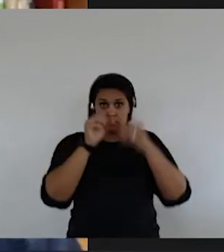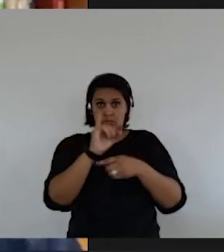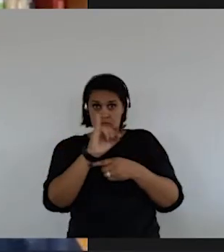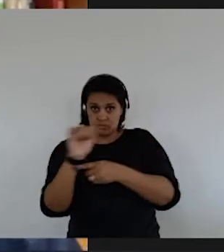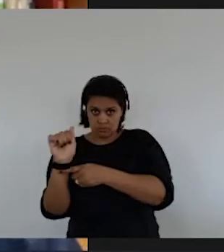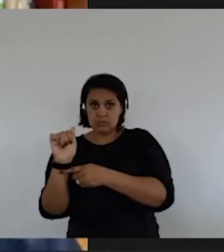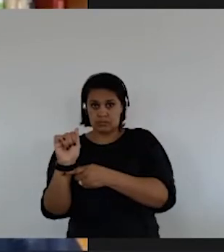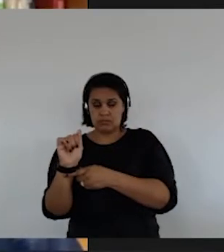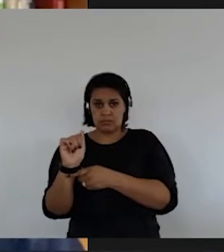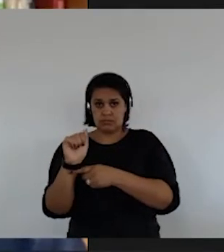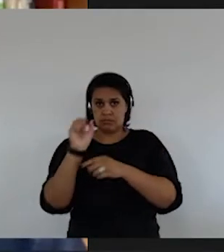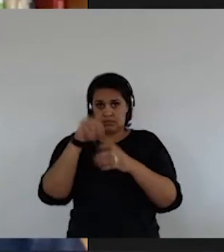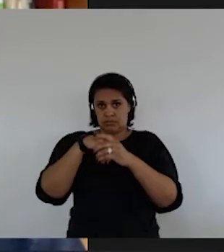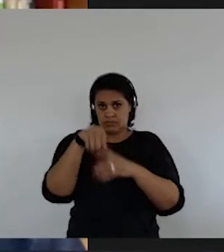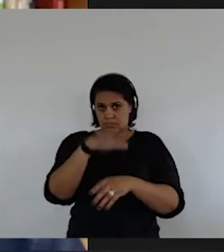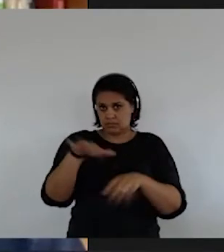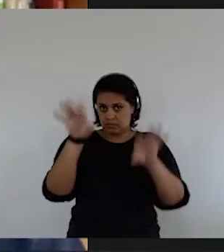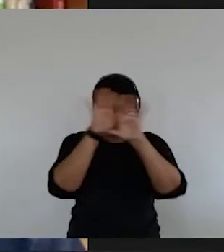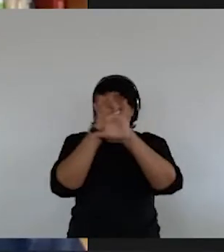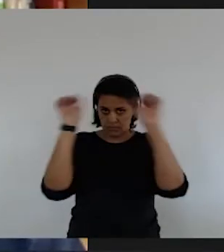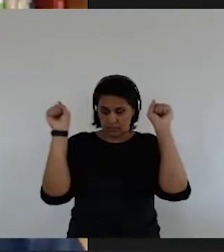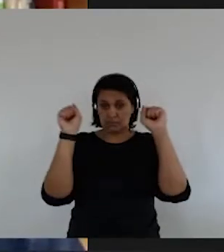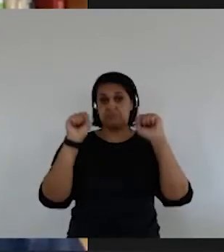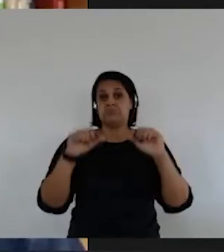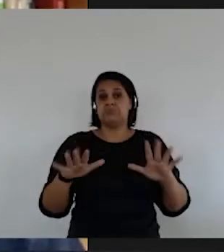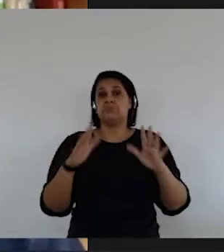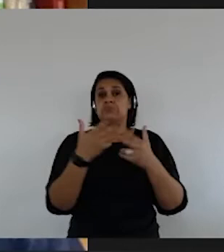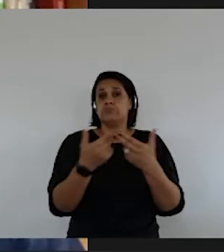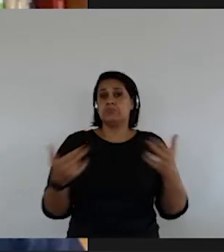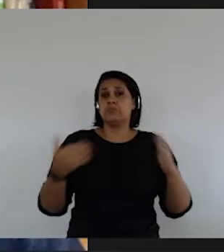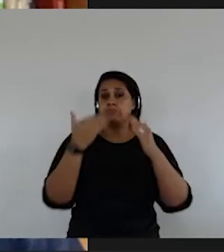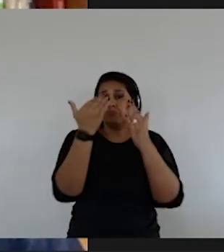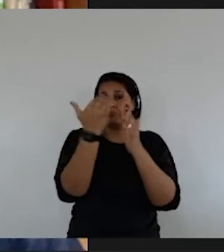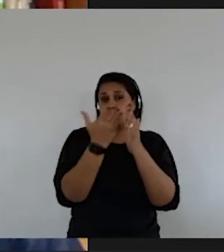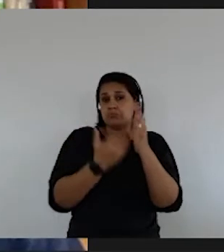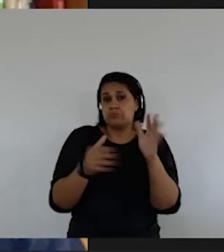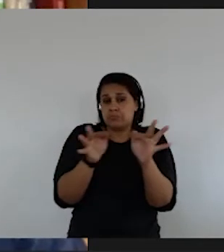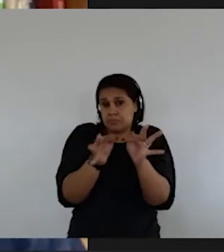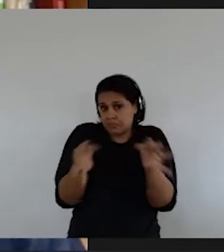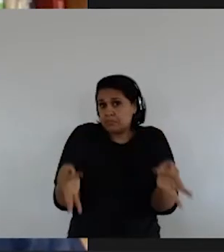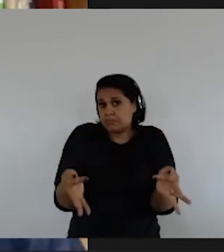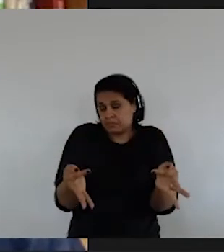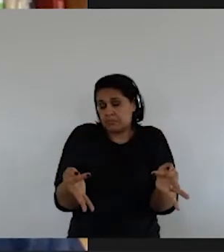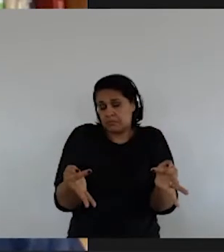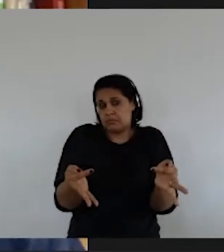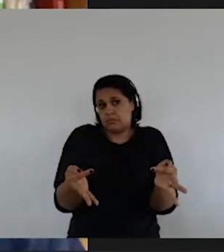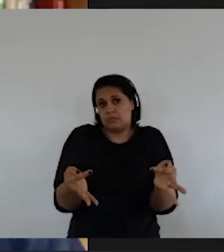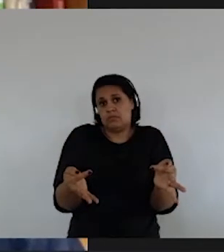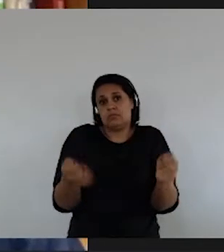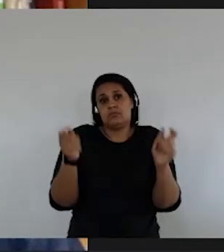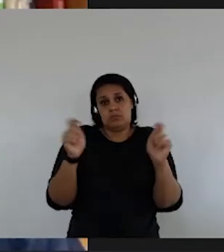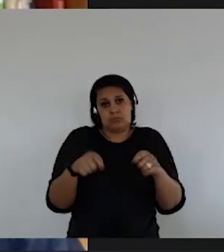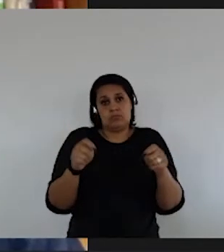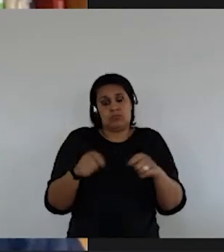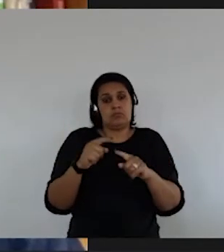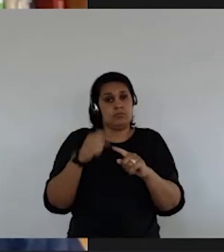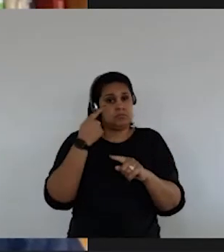nos tribunais superiores, a realização de atos mais simples por via informatizada foi relegada a segundo plano